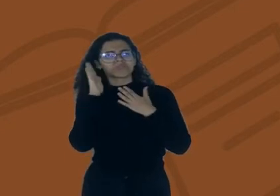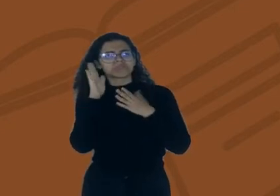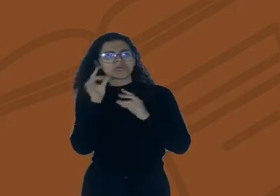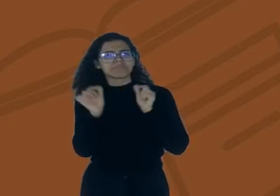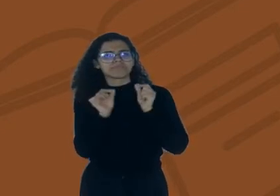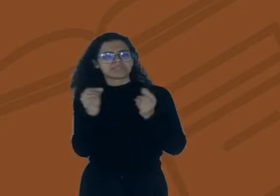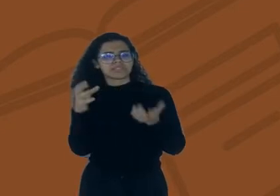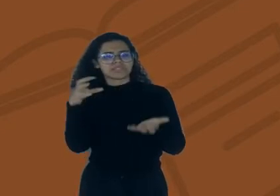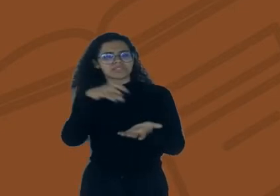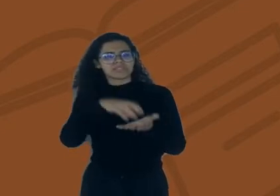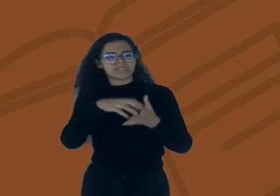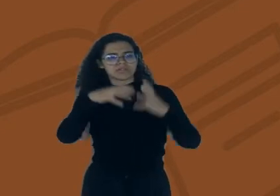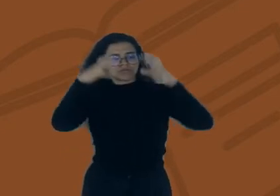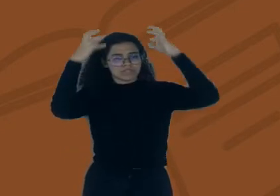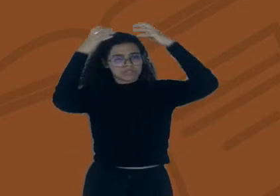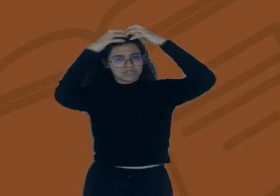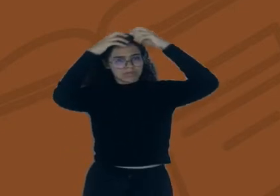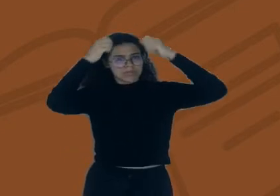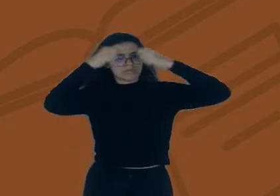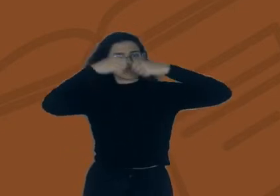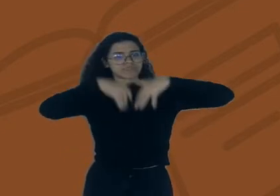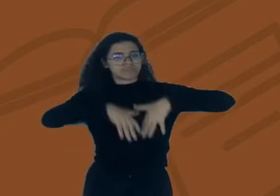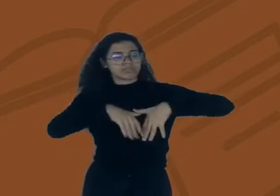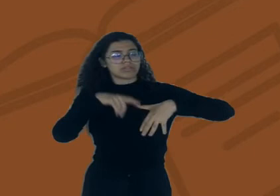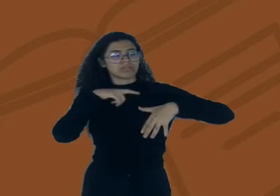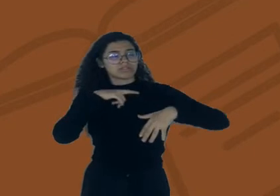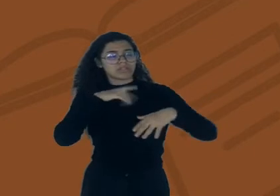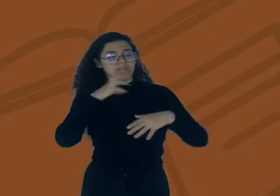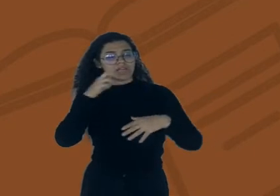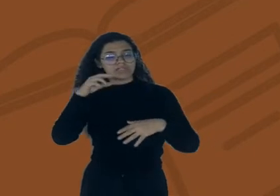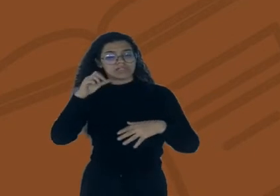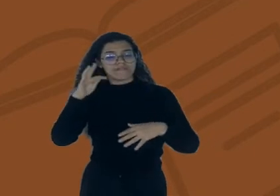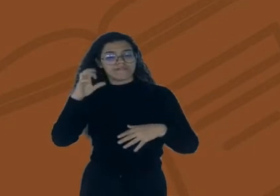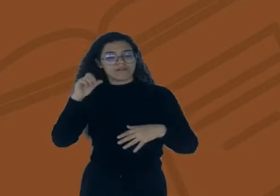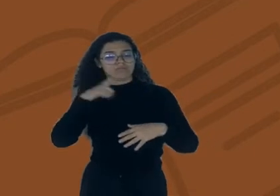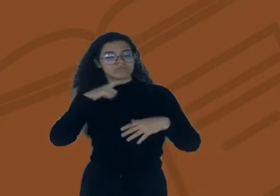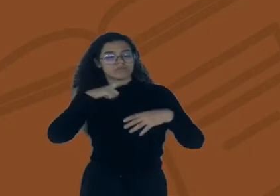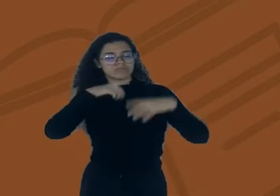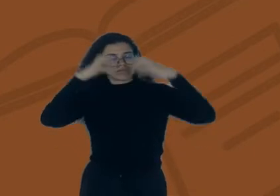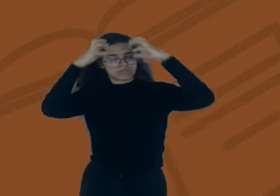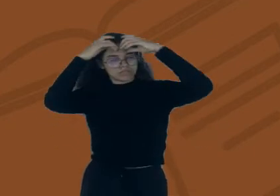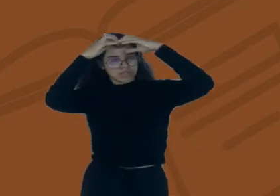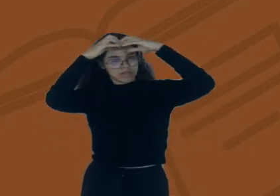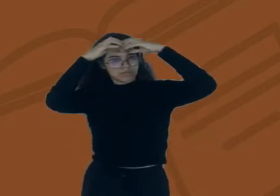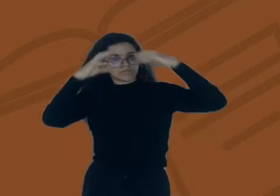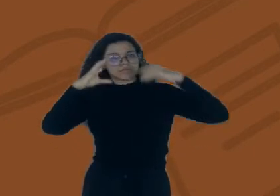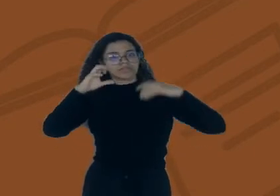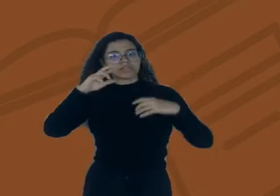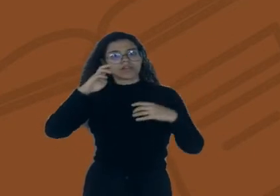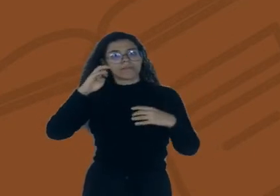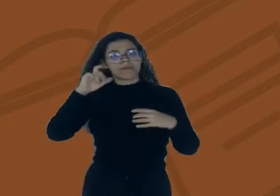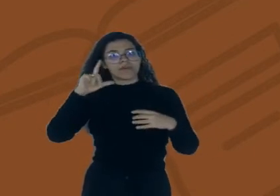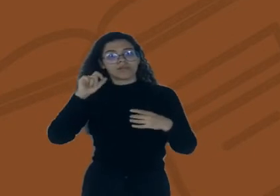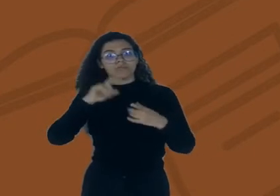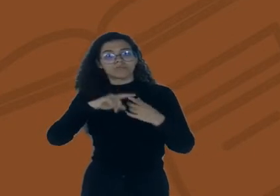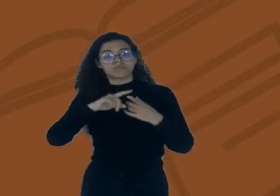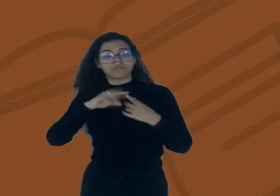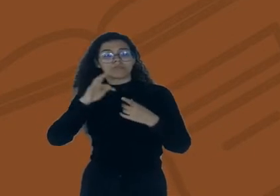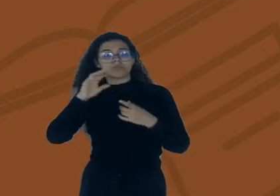espinhal. O encéfalo, ele tem cérebro e cerebelo, e assim como o tronco encefálico. Muito